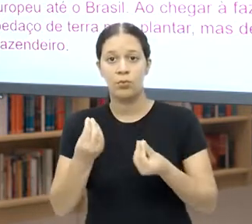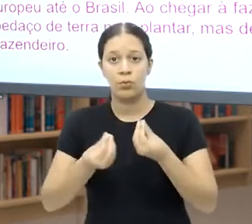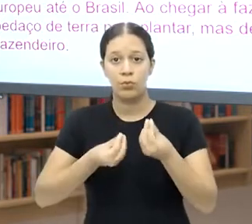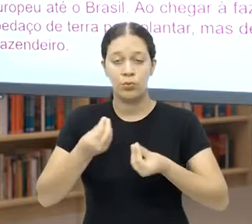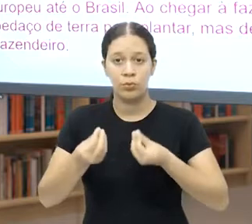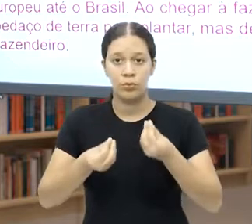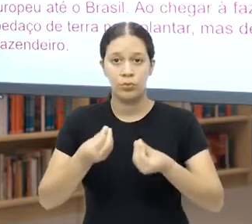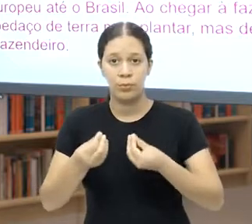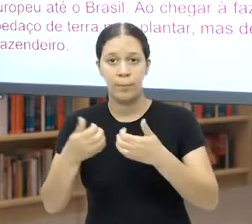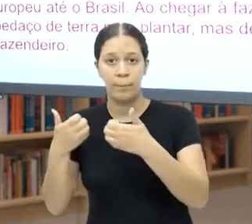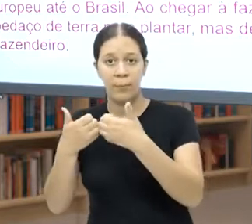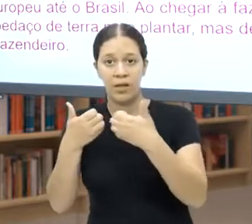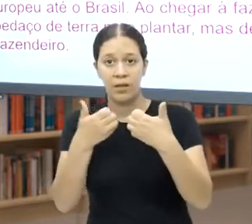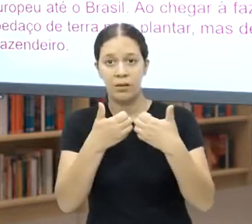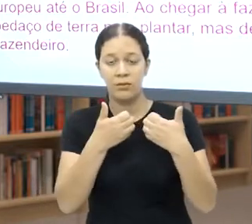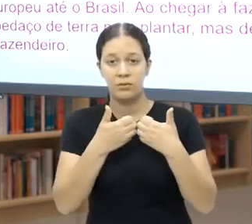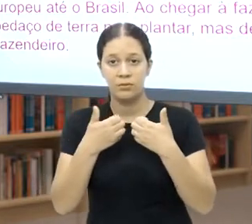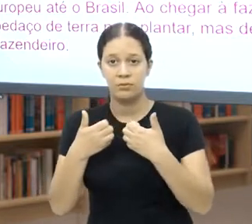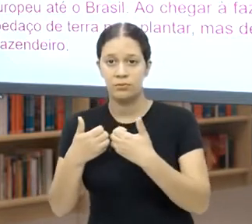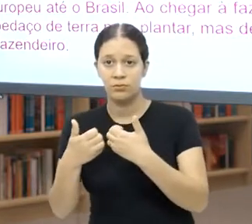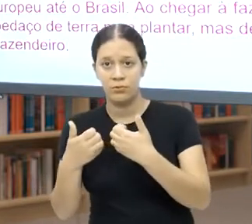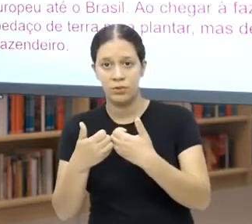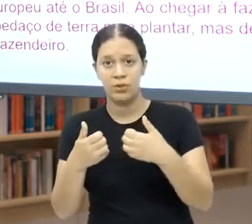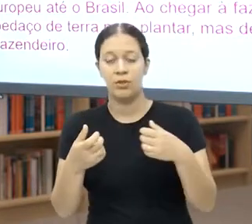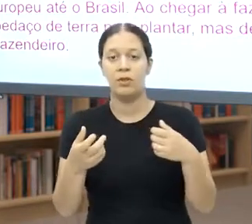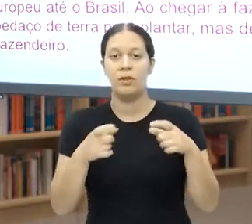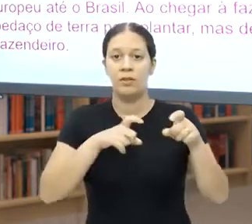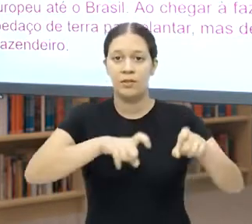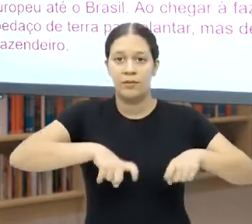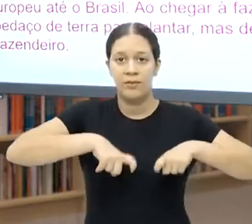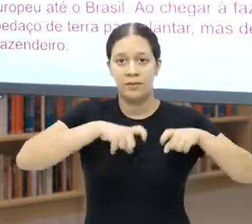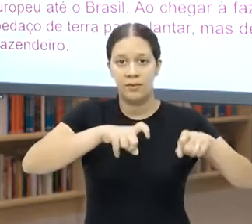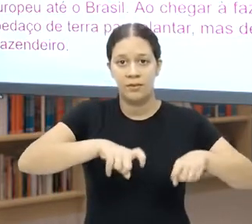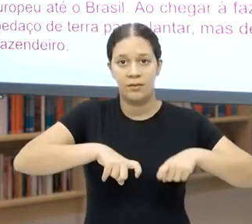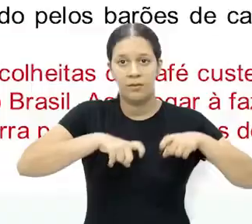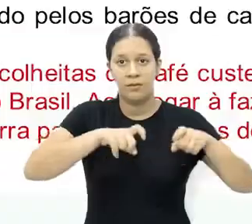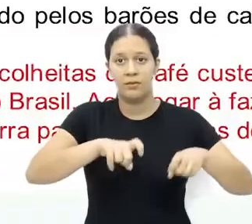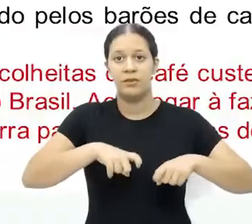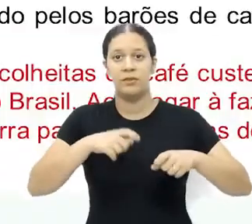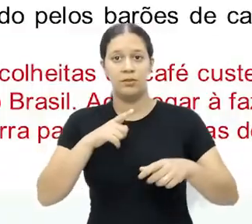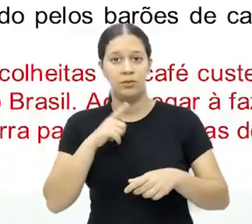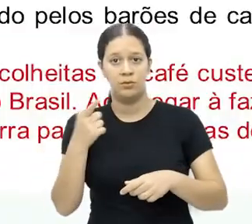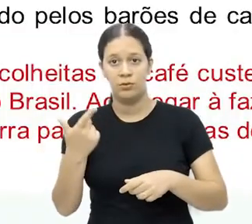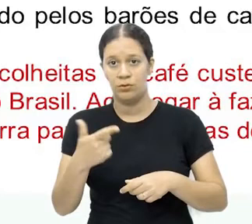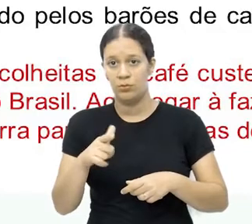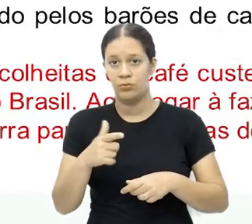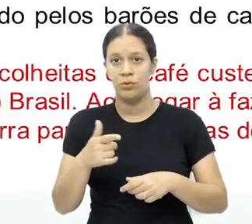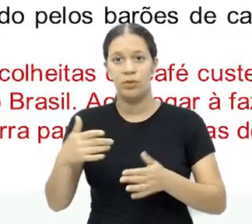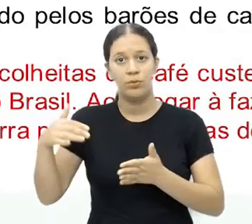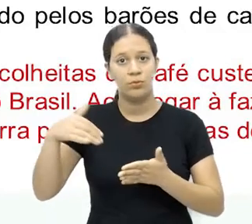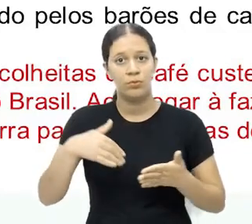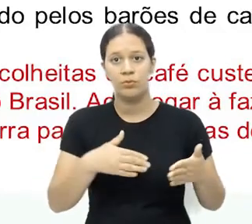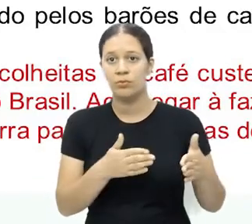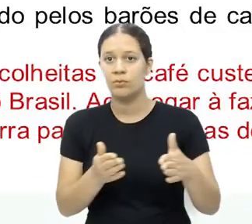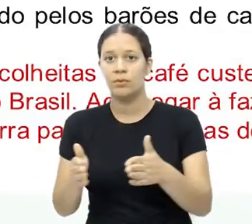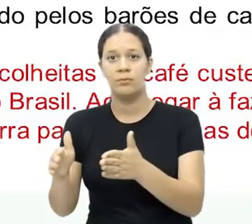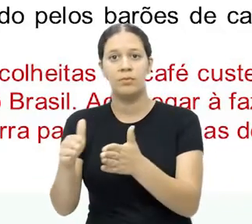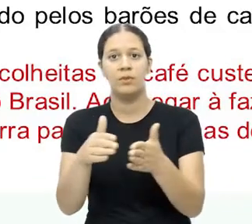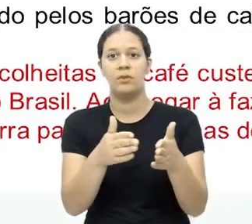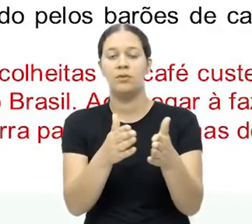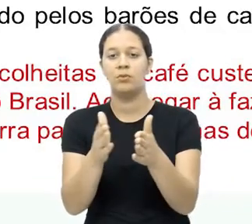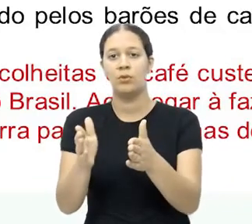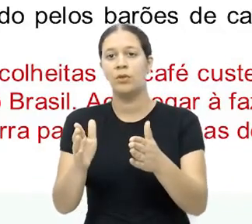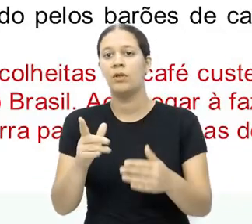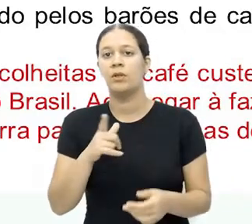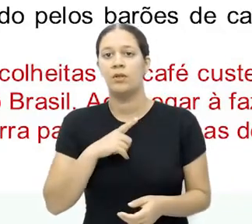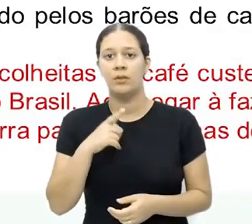próximas uma da outra e não tinha esse desenvolvimento das estradas, tá certo? Com asfalto. O que